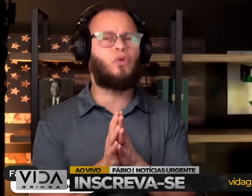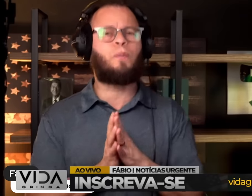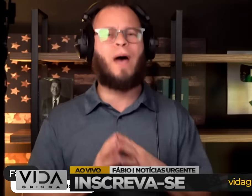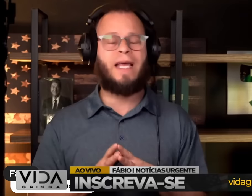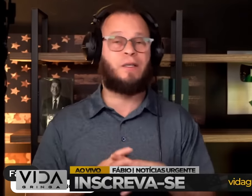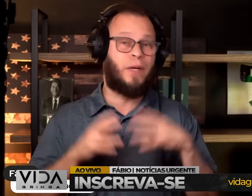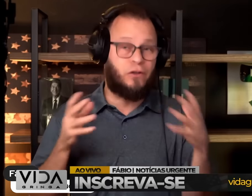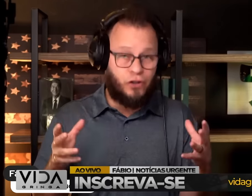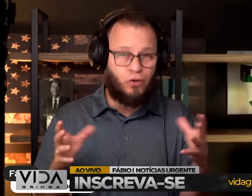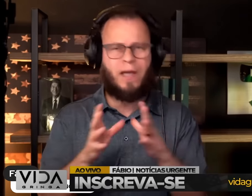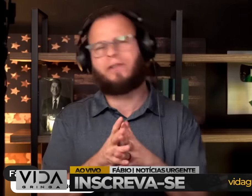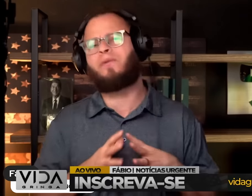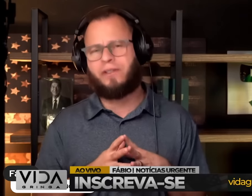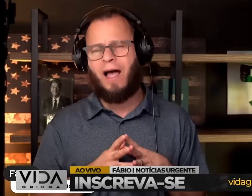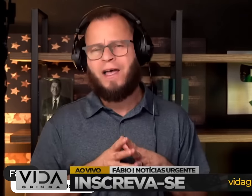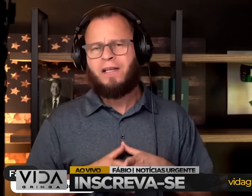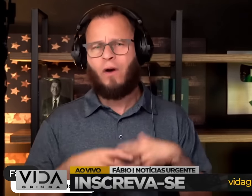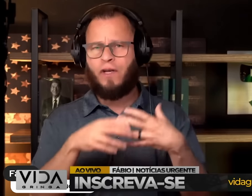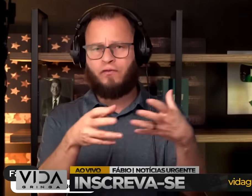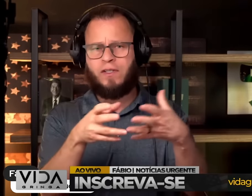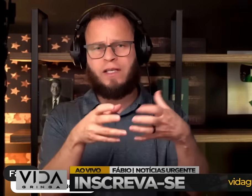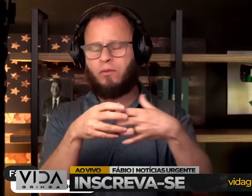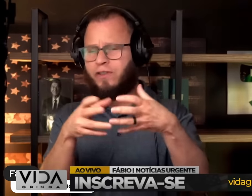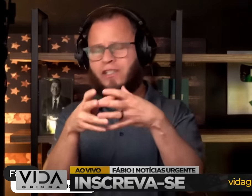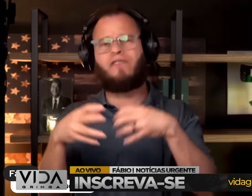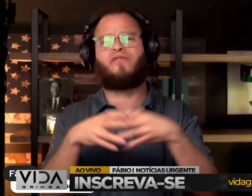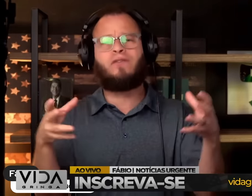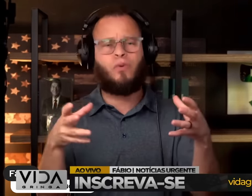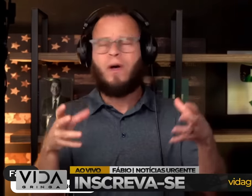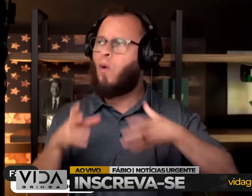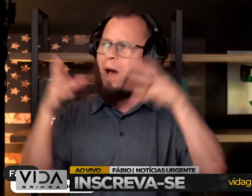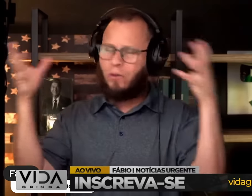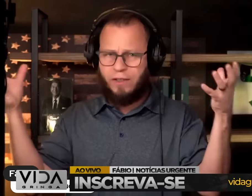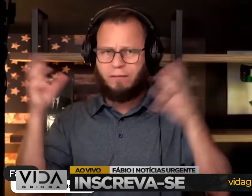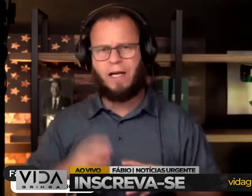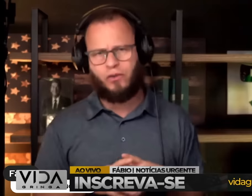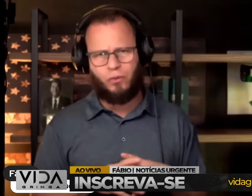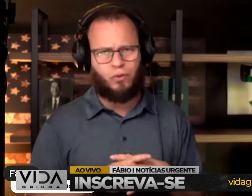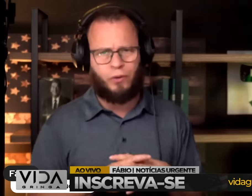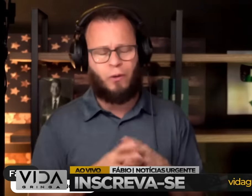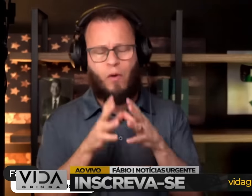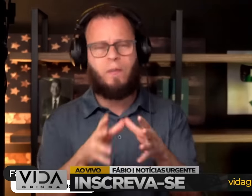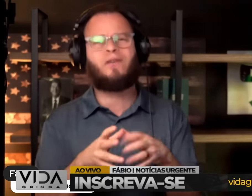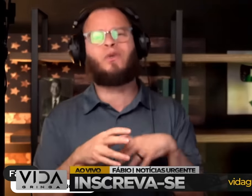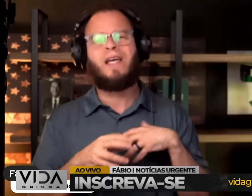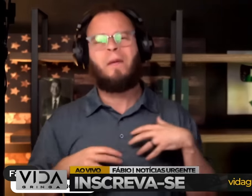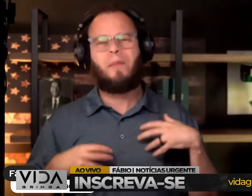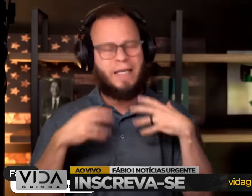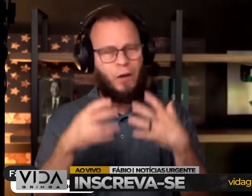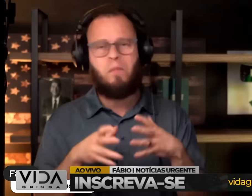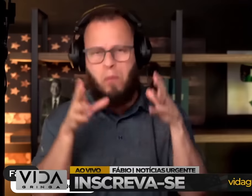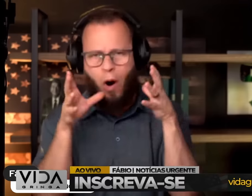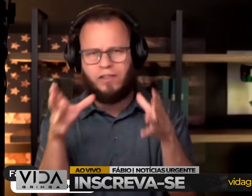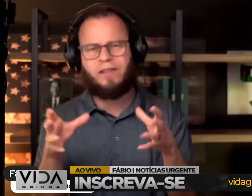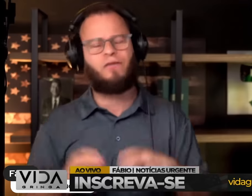tudo parece perdido mas não está talvez você não esteja vendo uma luz atrás do túnel então é momento para que